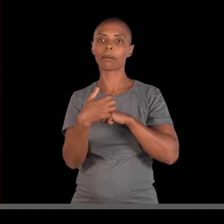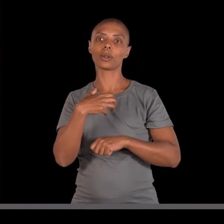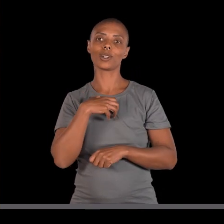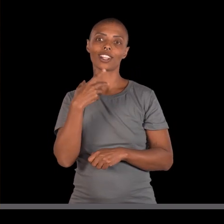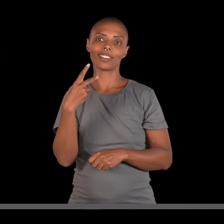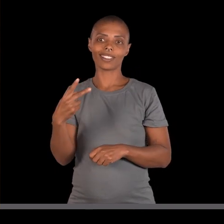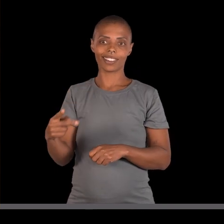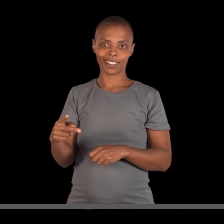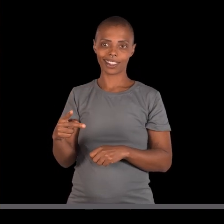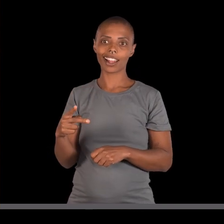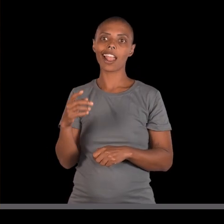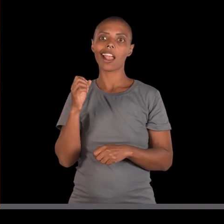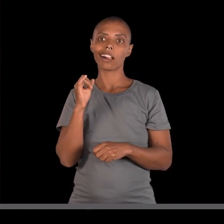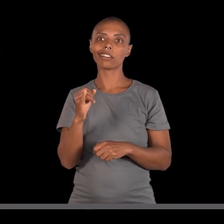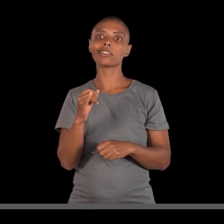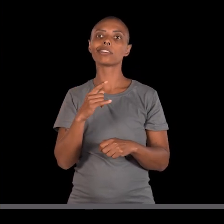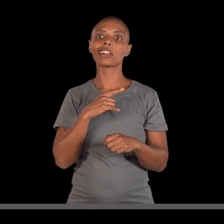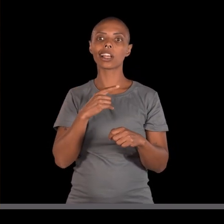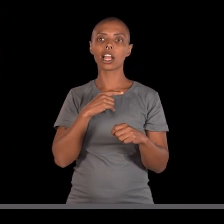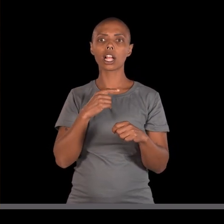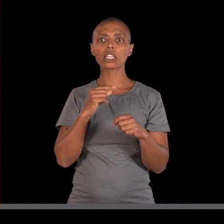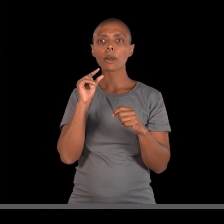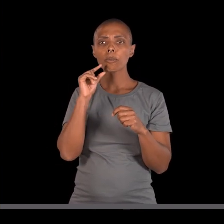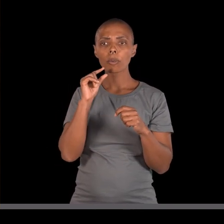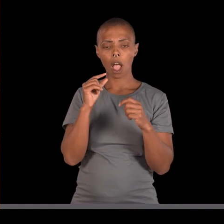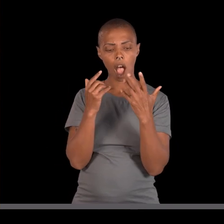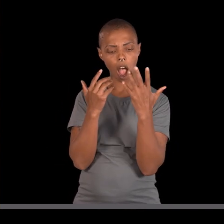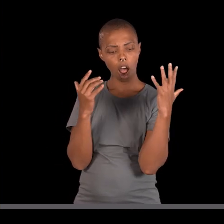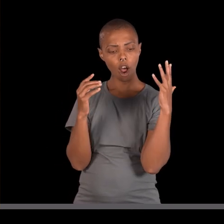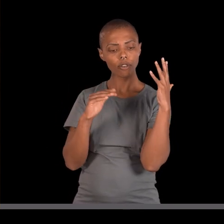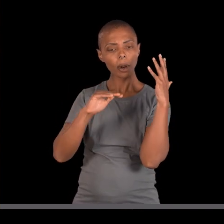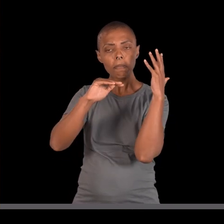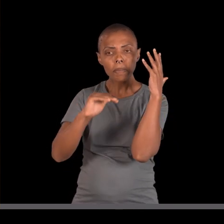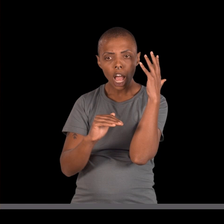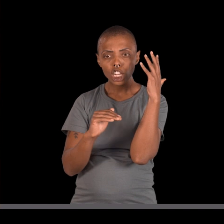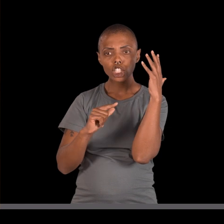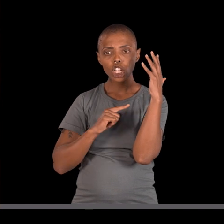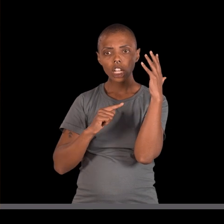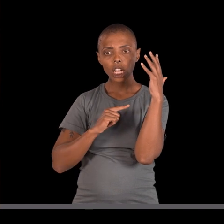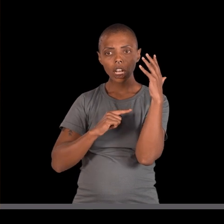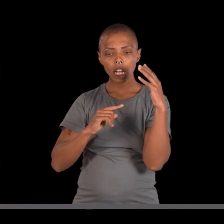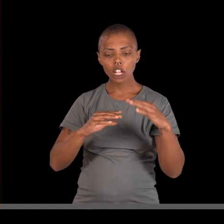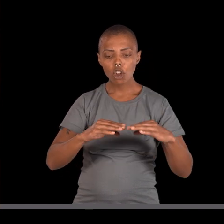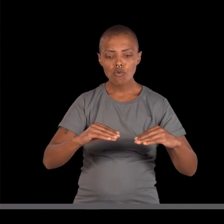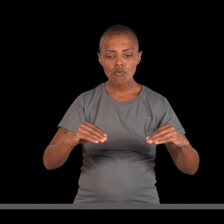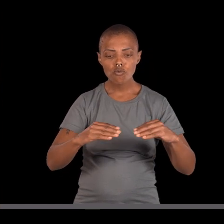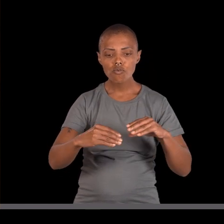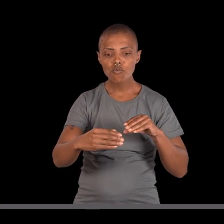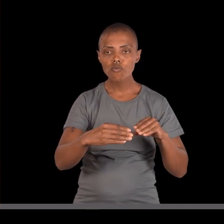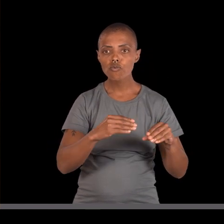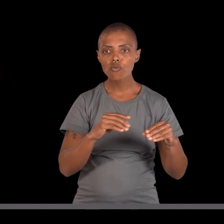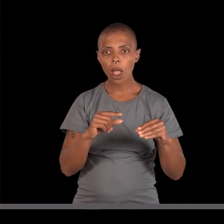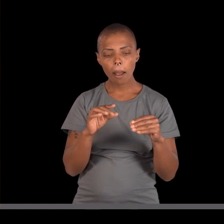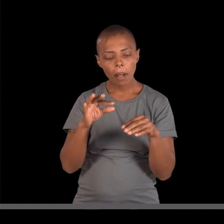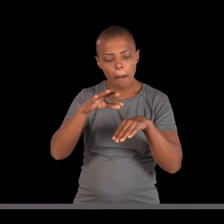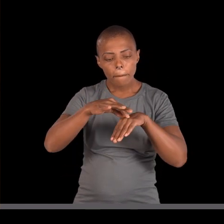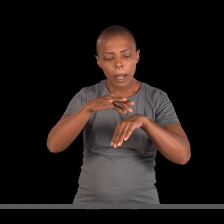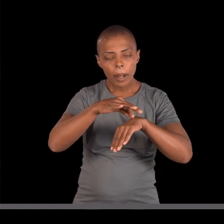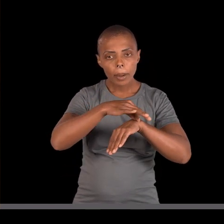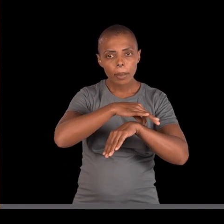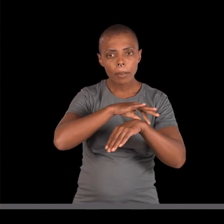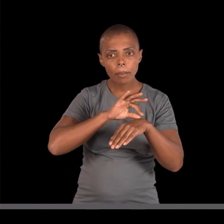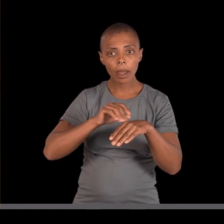essa condição, né? Com pequeno porte, caules suculentos, folhas em formato de espinho e